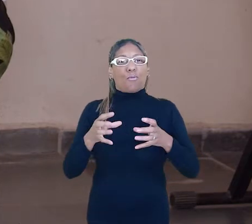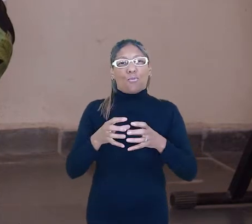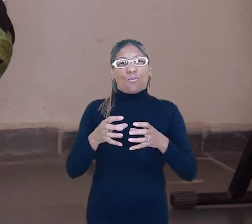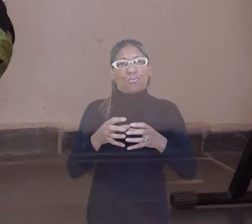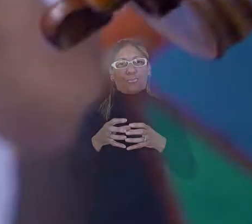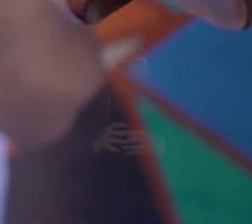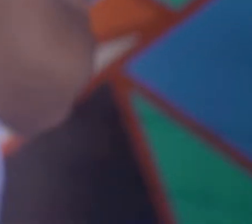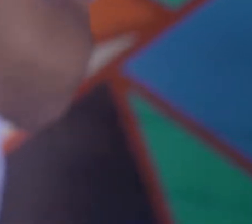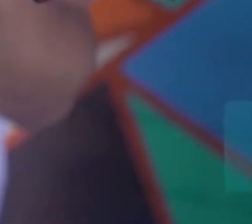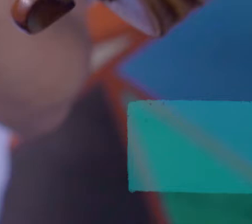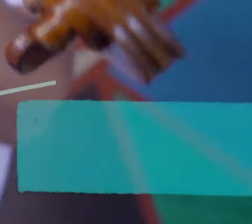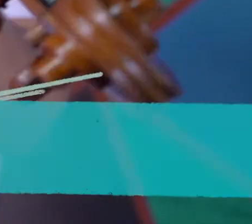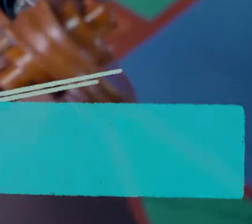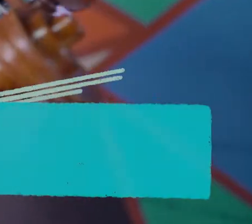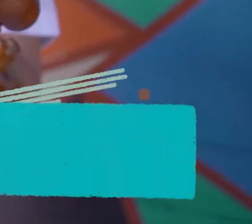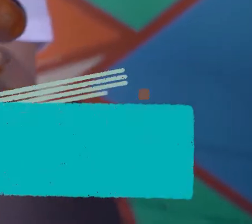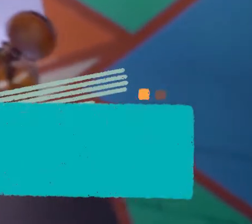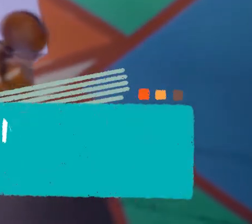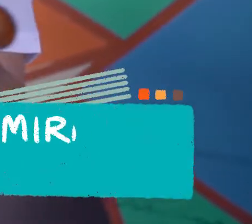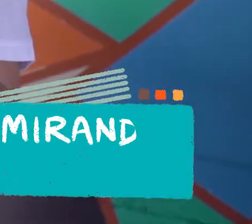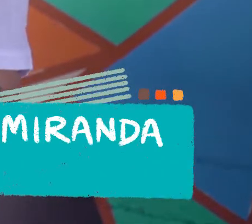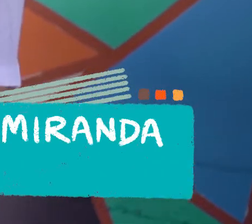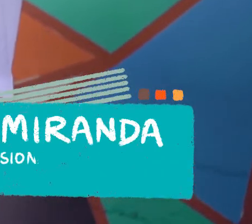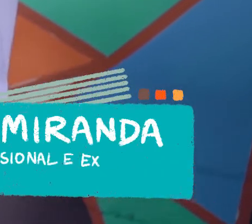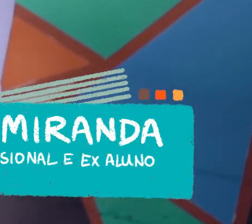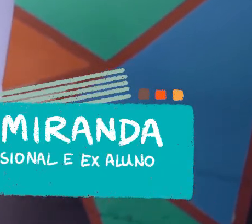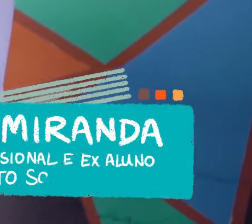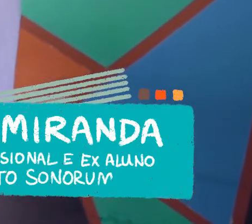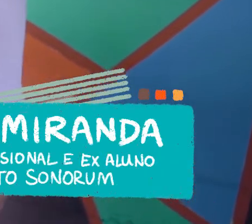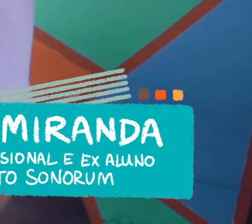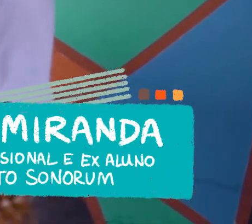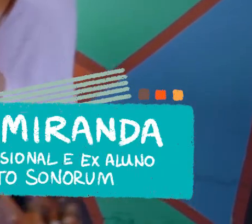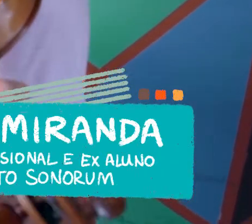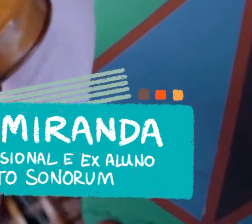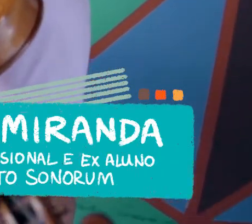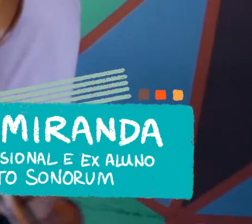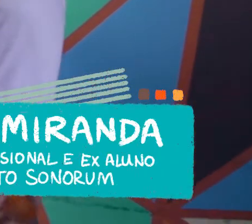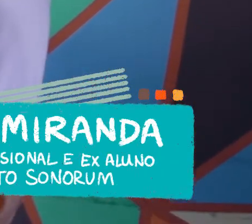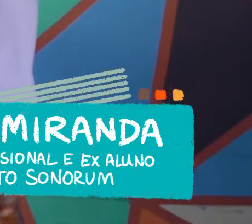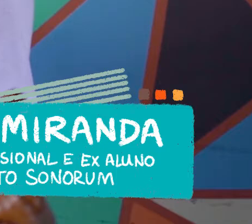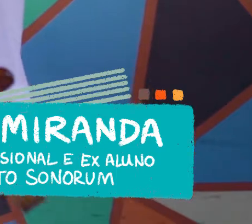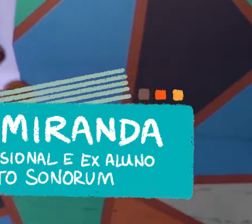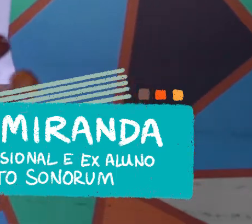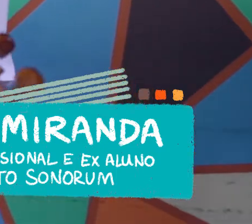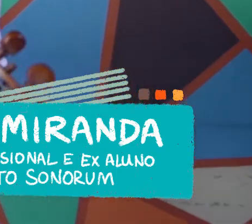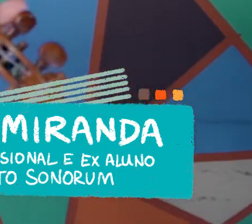formação deste público. Bruno Miranda, músico profissional e ex-aluno do Instituto Sonorum.